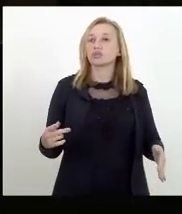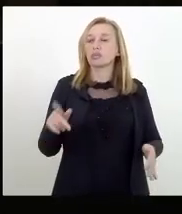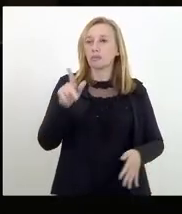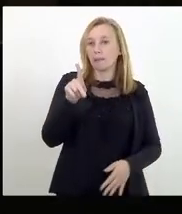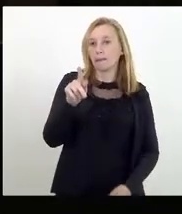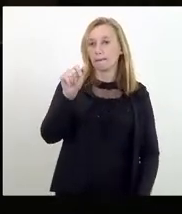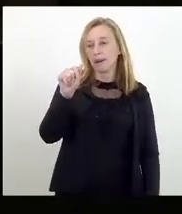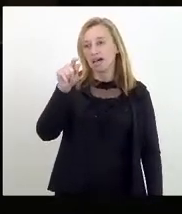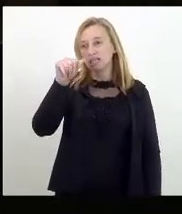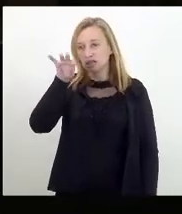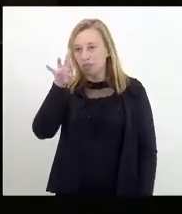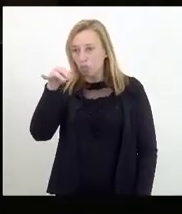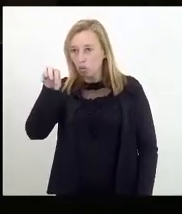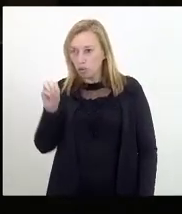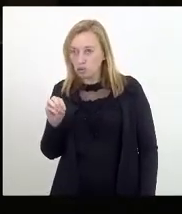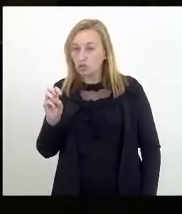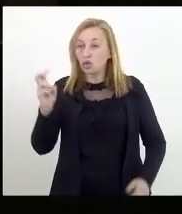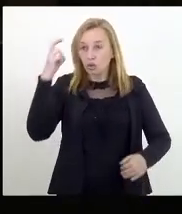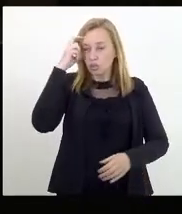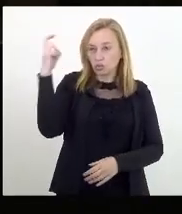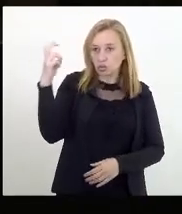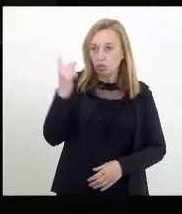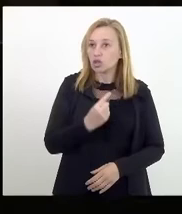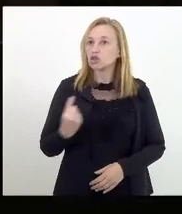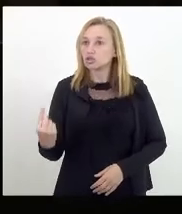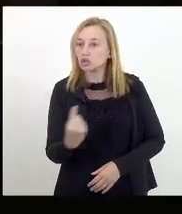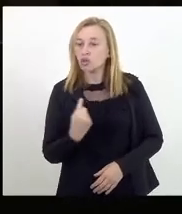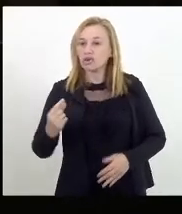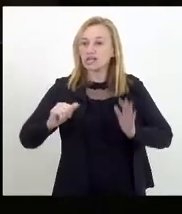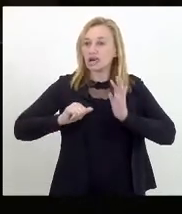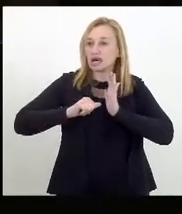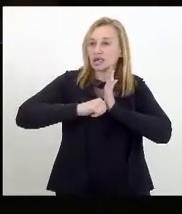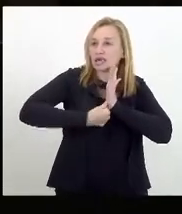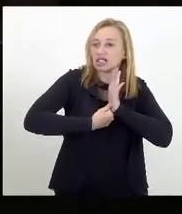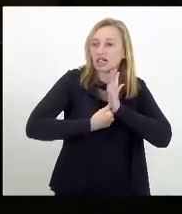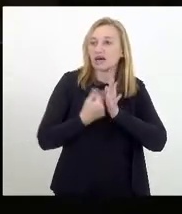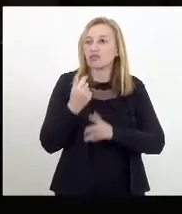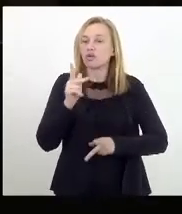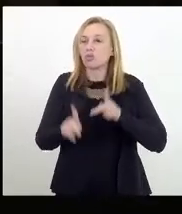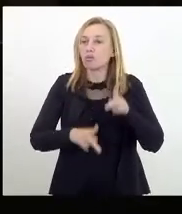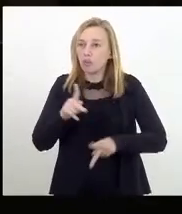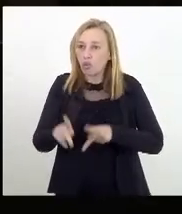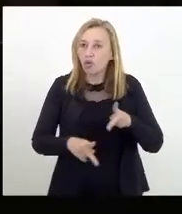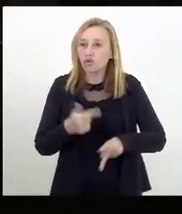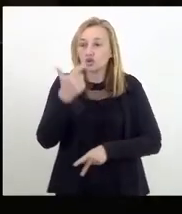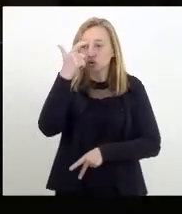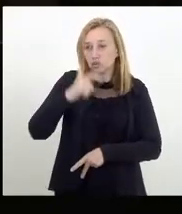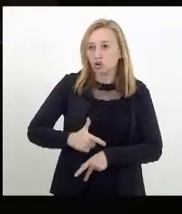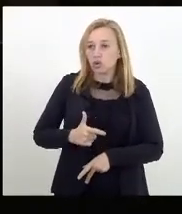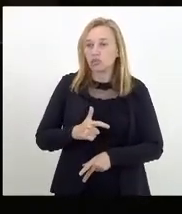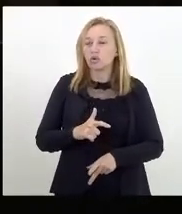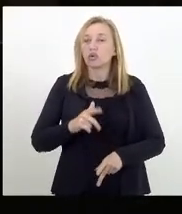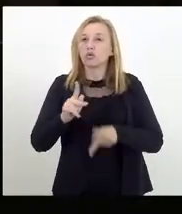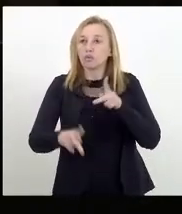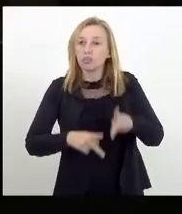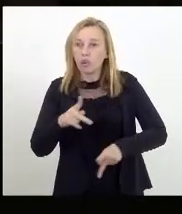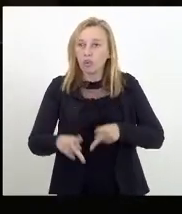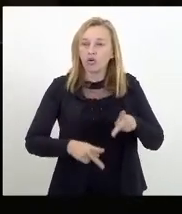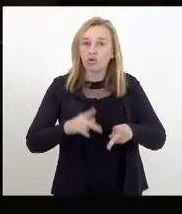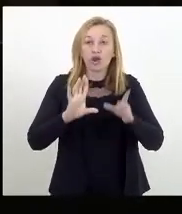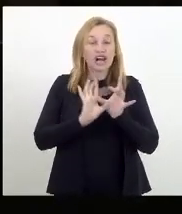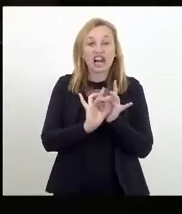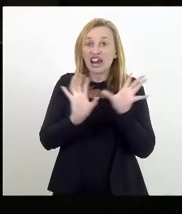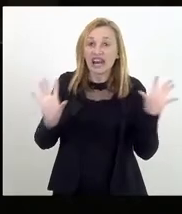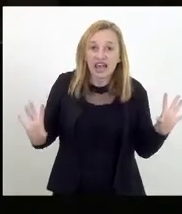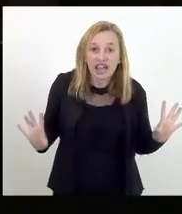Nossa cultura Nossa a identidade como povo como o povo bravo como povo